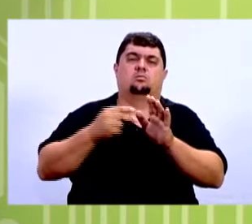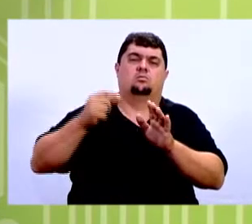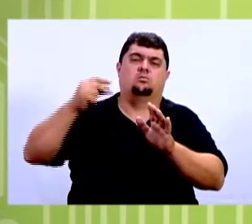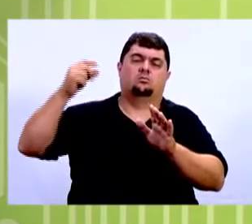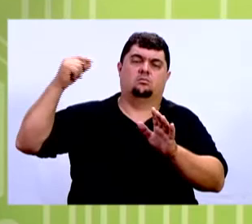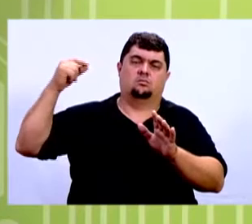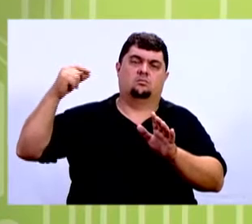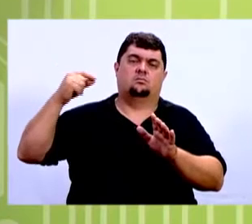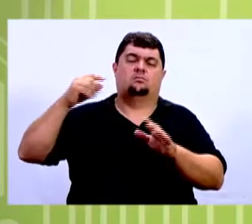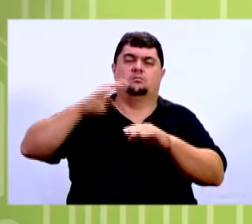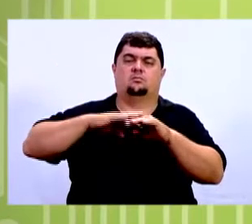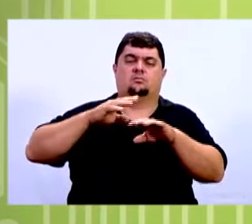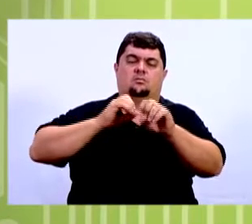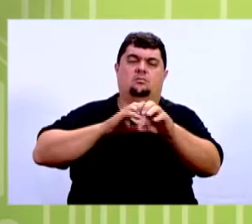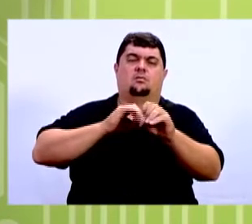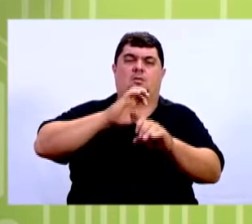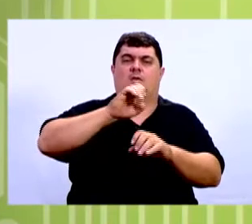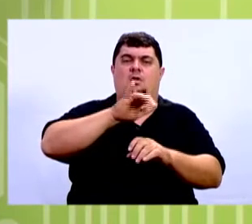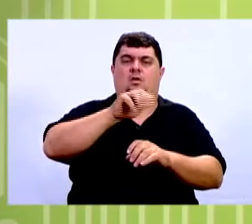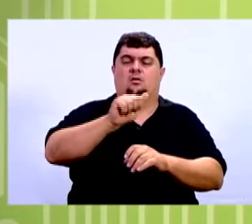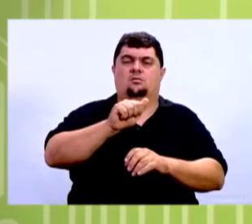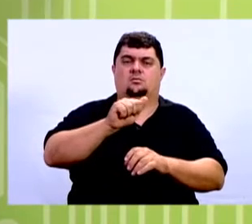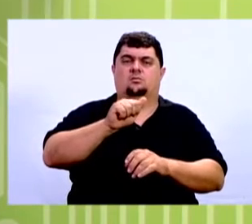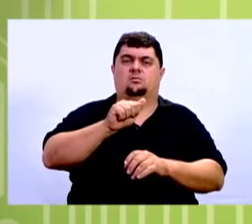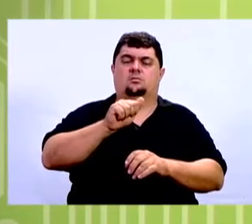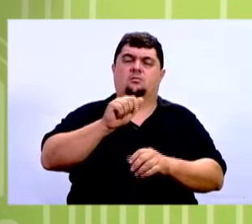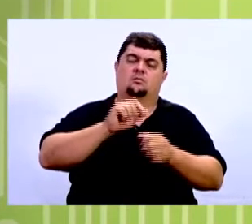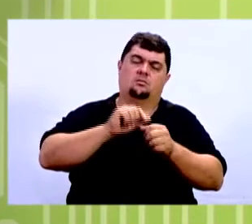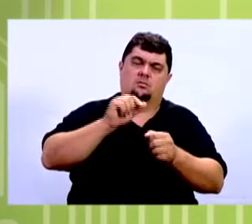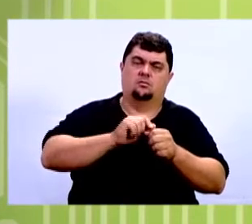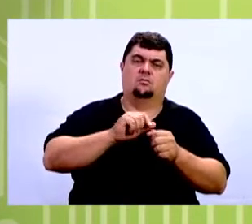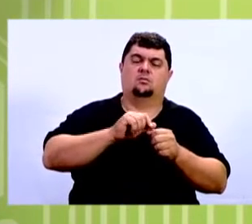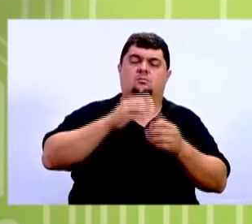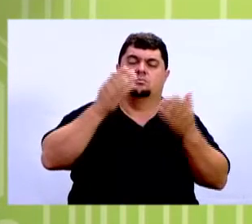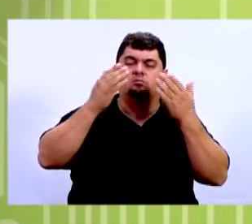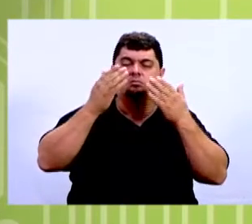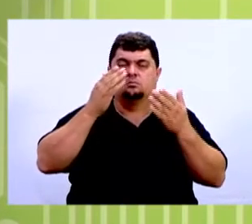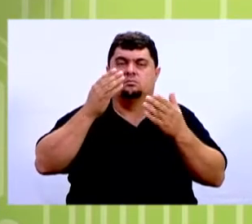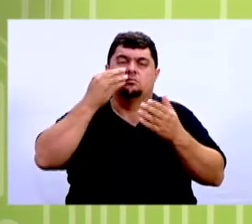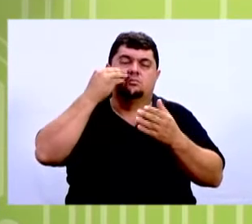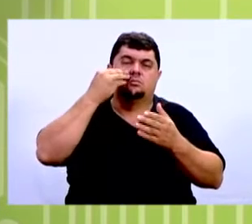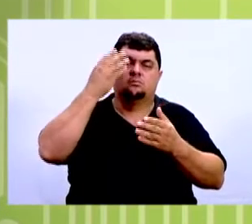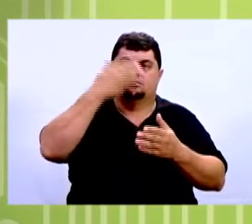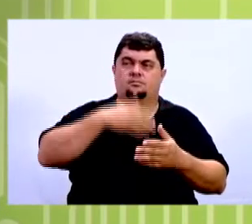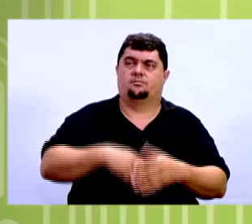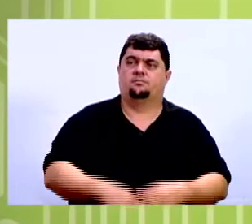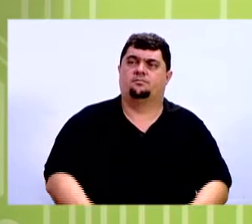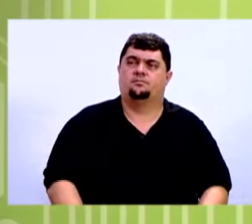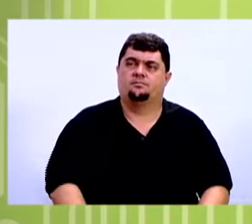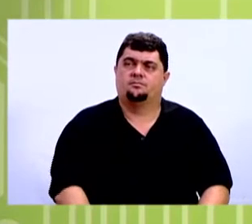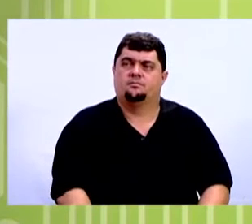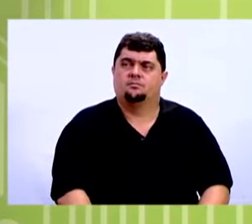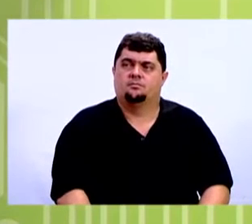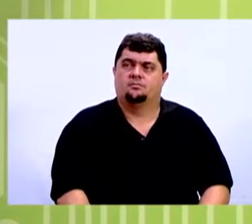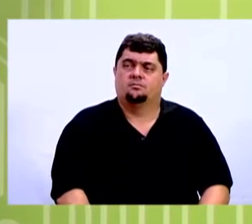ensino de matemática na EJA. E aí eu vou fazer uma análise desses artigos e interpretação, tá bom?